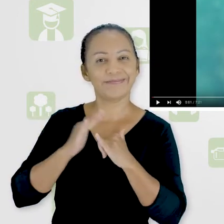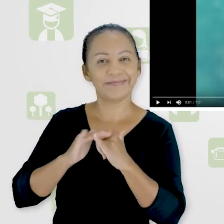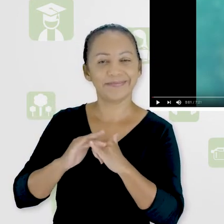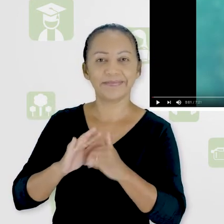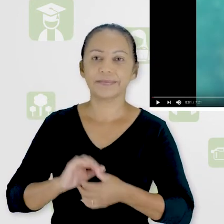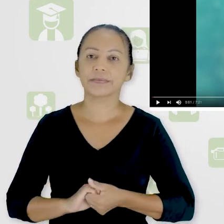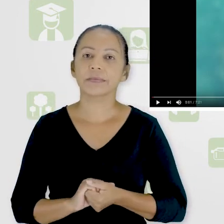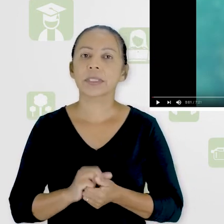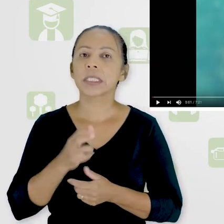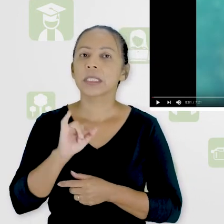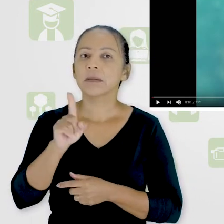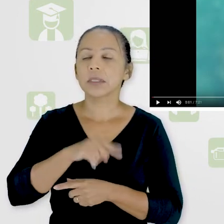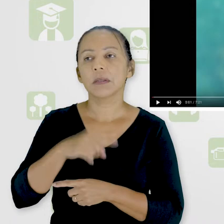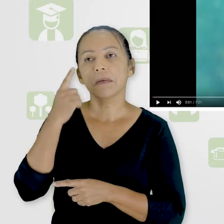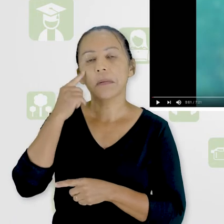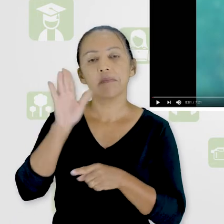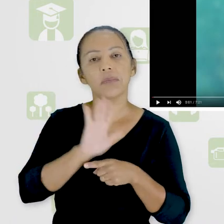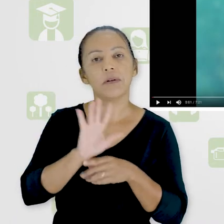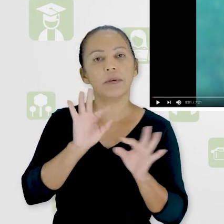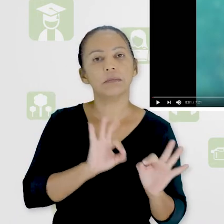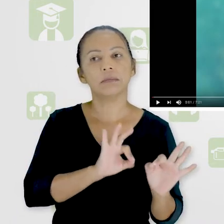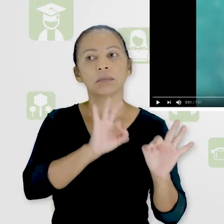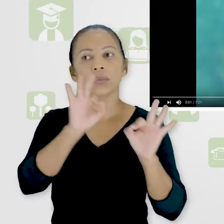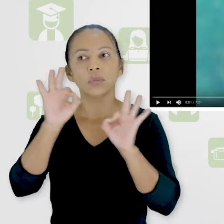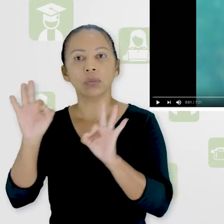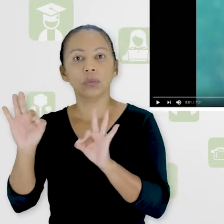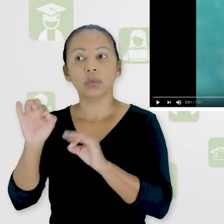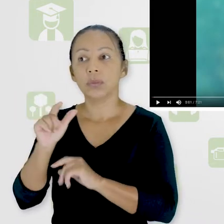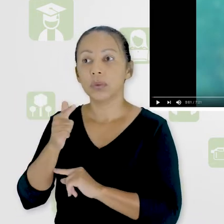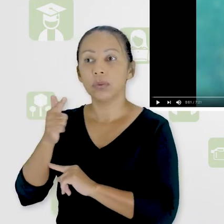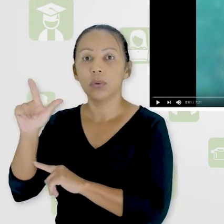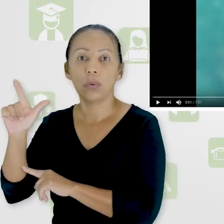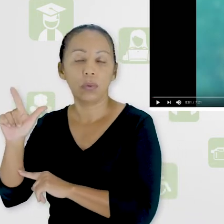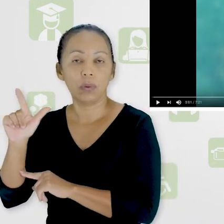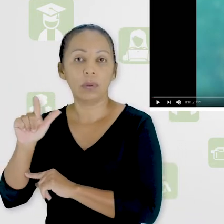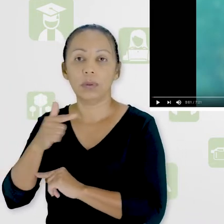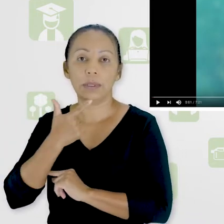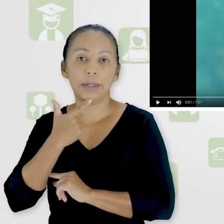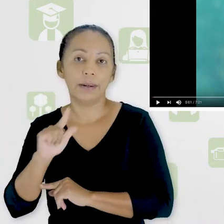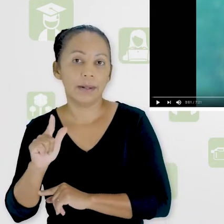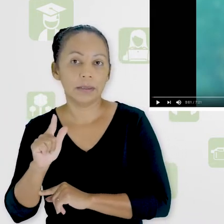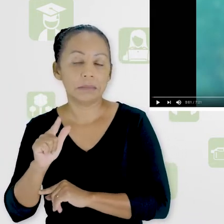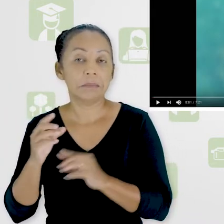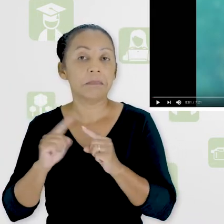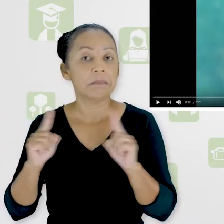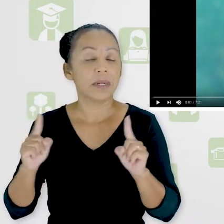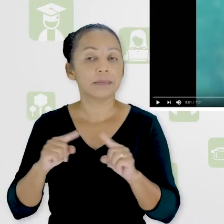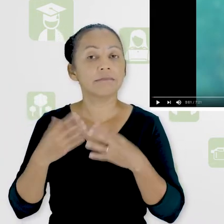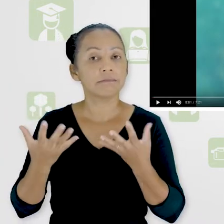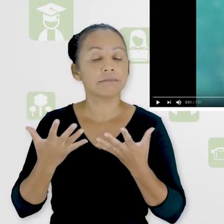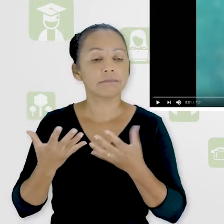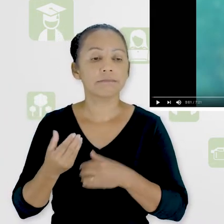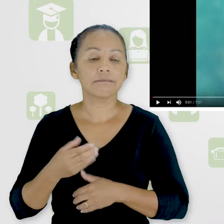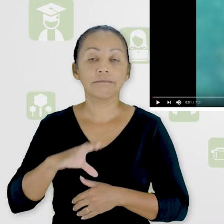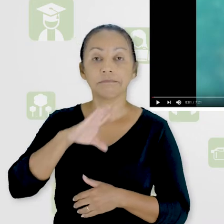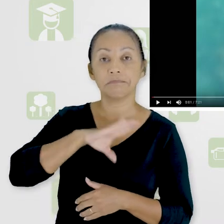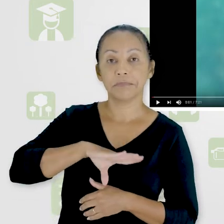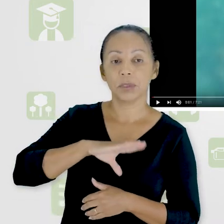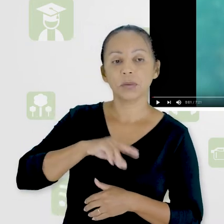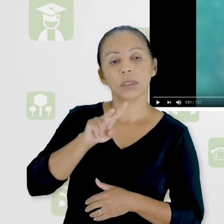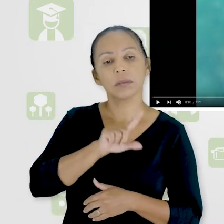caso você esteja vendo um vídeo em outra língua e você queira ver as legendas em português.